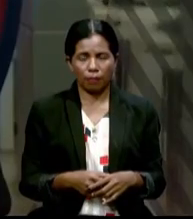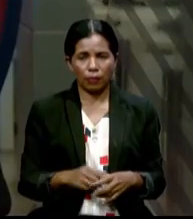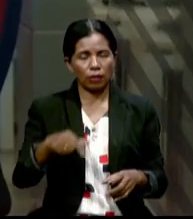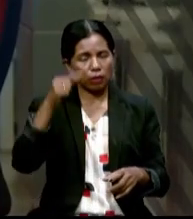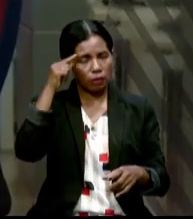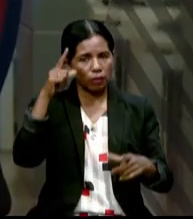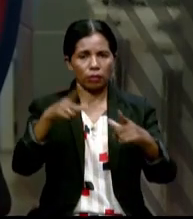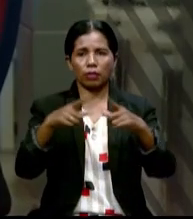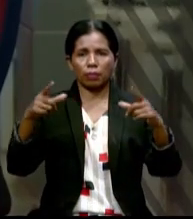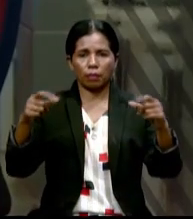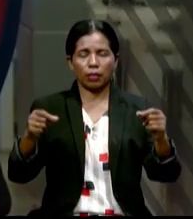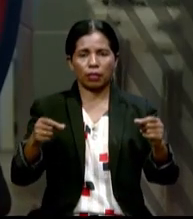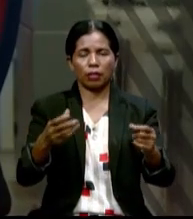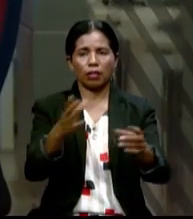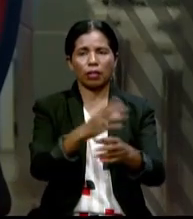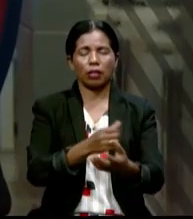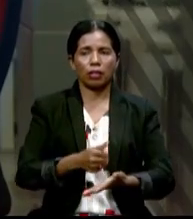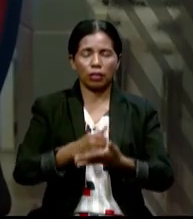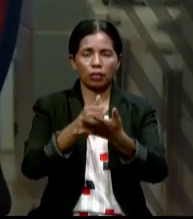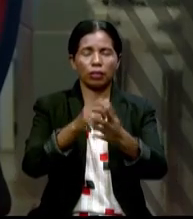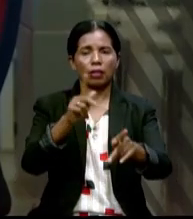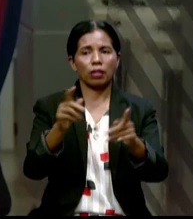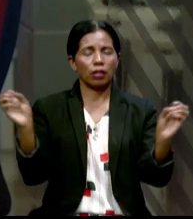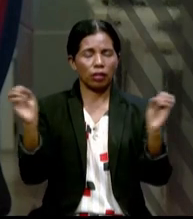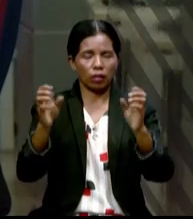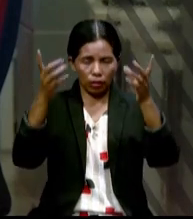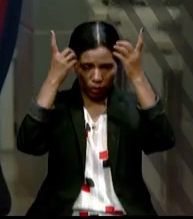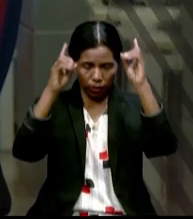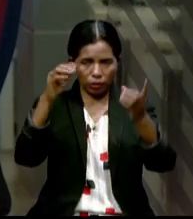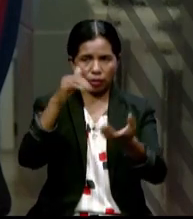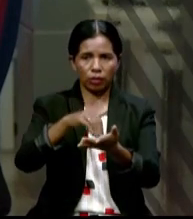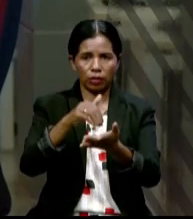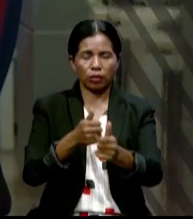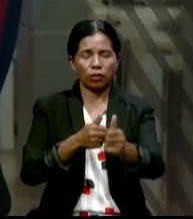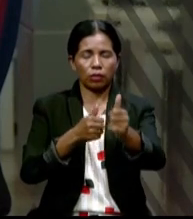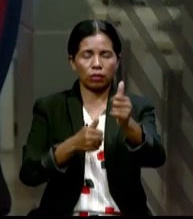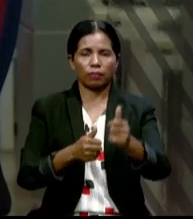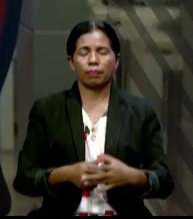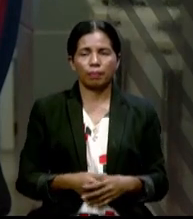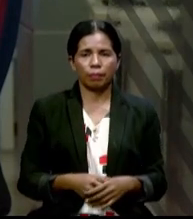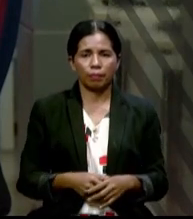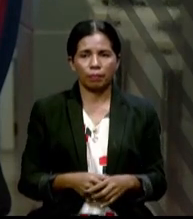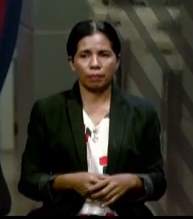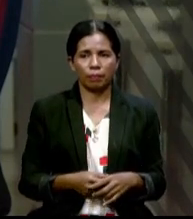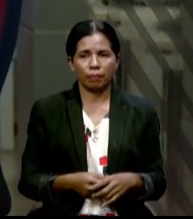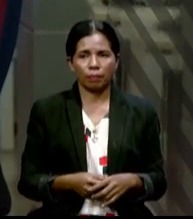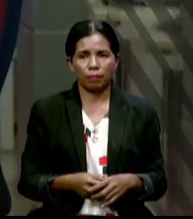governo do Japão se estende tempo, o bolseiro Cira Nebela termina estudo do contrato.